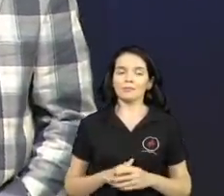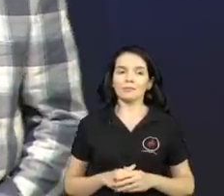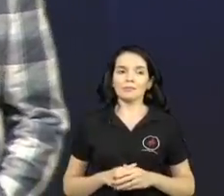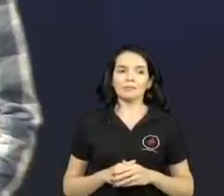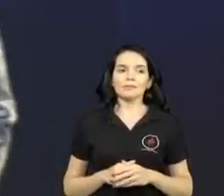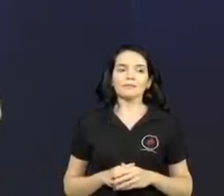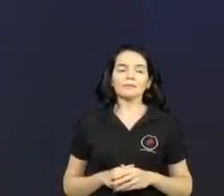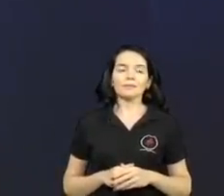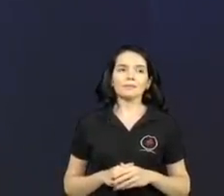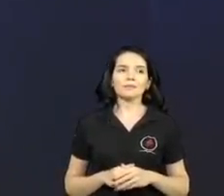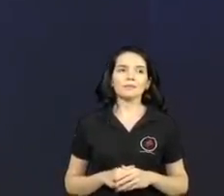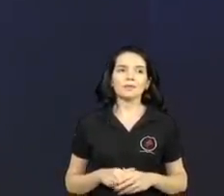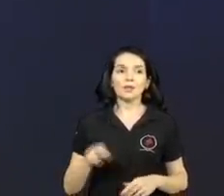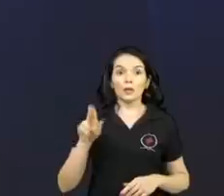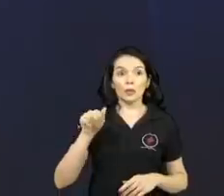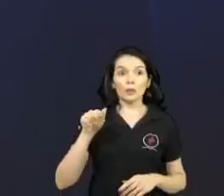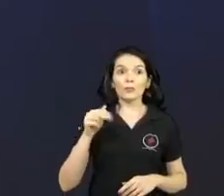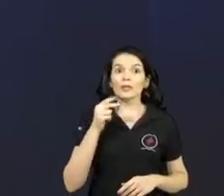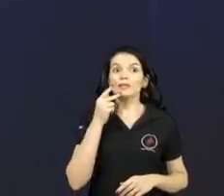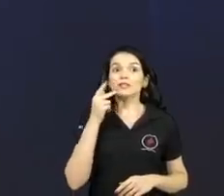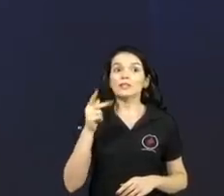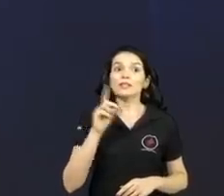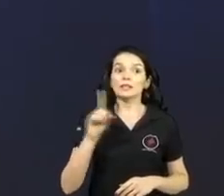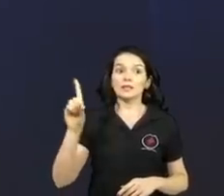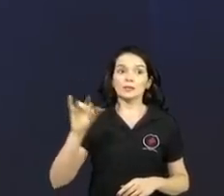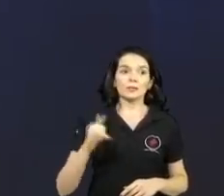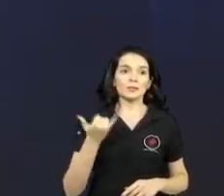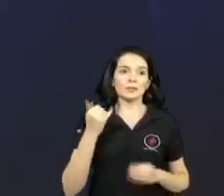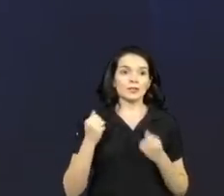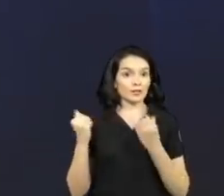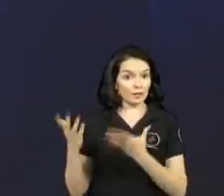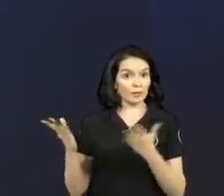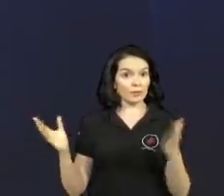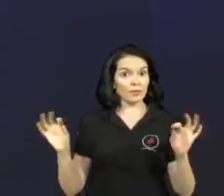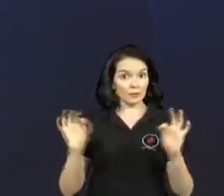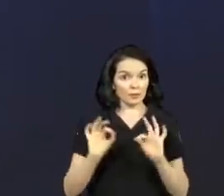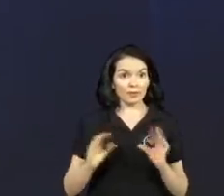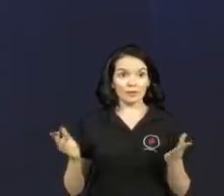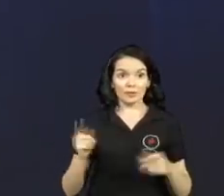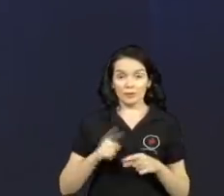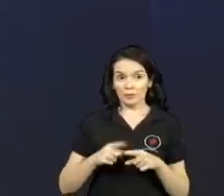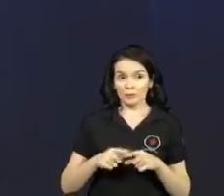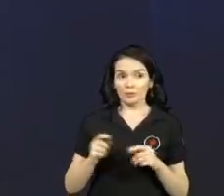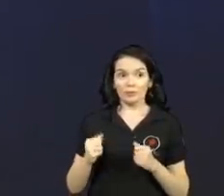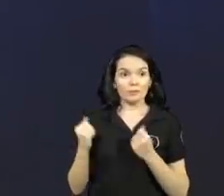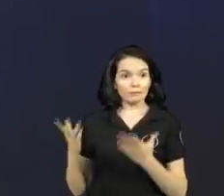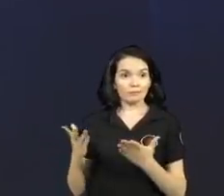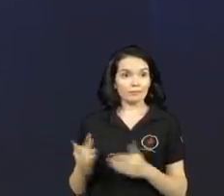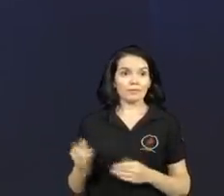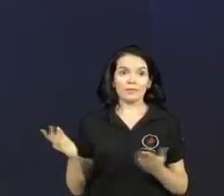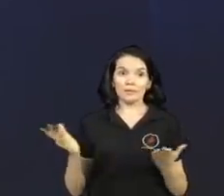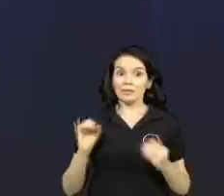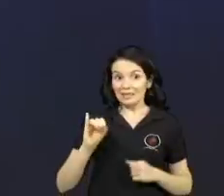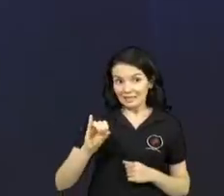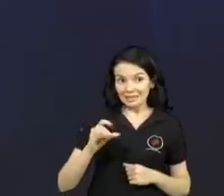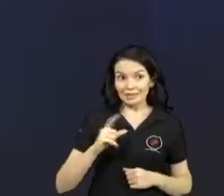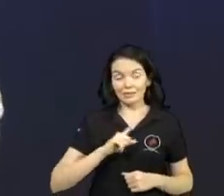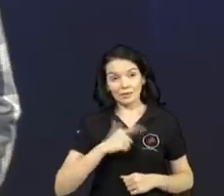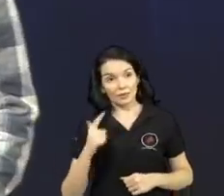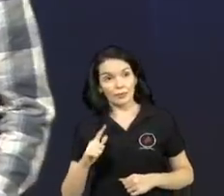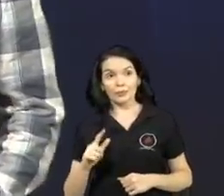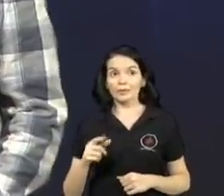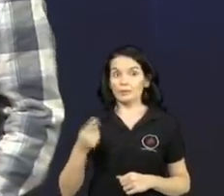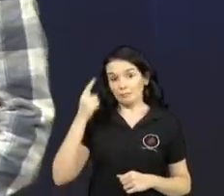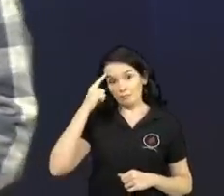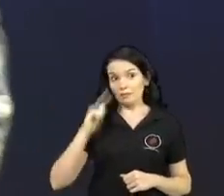Nunca diga que Deus não te deu uma oportunidade porque te deu aqui hoje. Se Ele vai te dar outra, eu não sei, porque eu não sou Deus. Mas que Ele está te